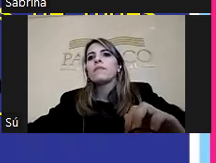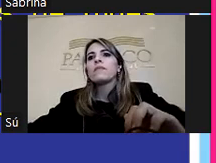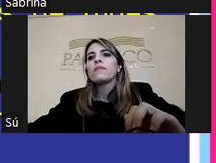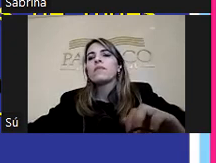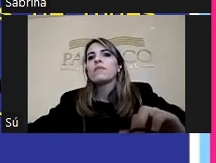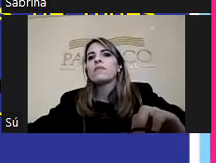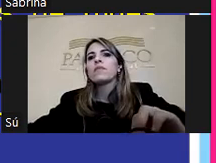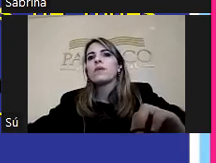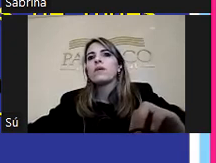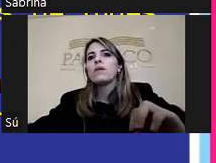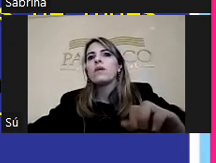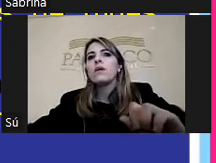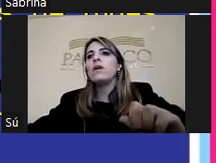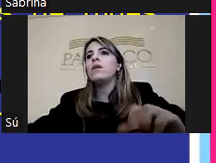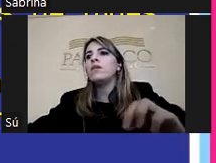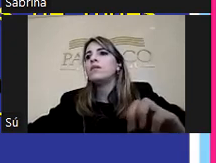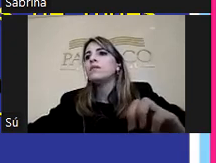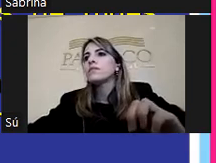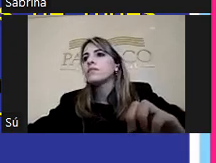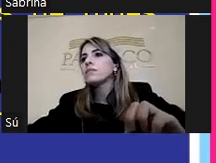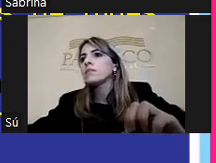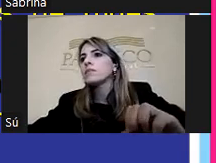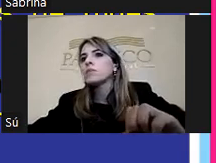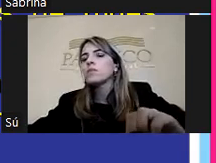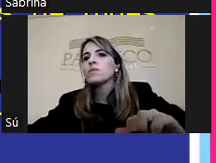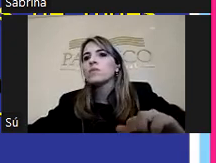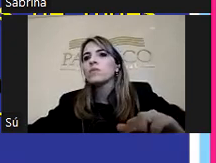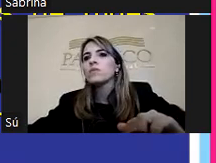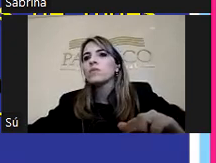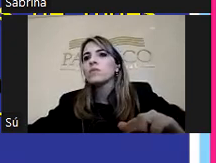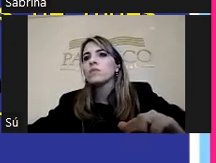Zoofilia, que é uma bestialidade, consiste na relação sexual com